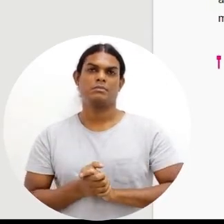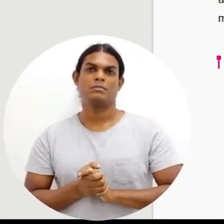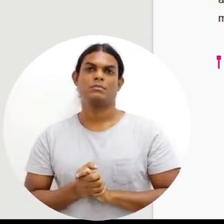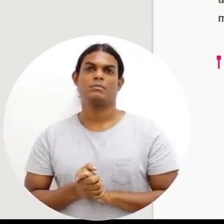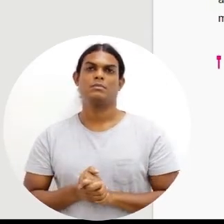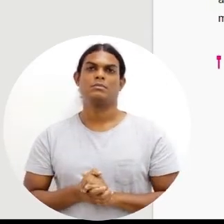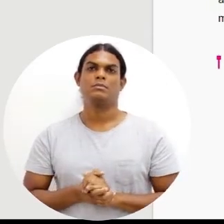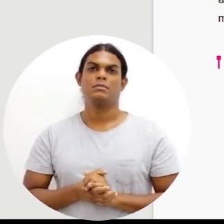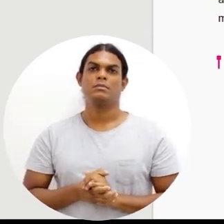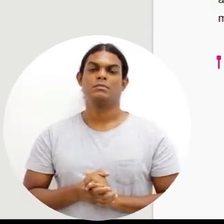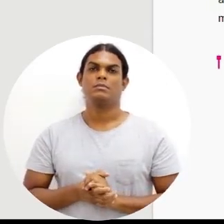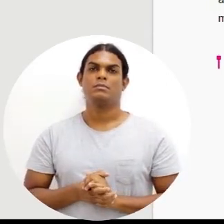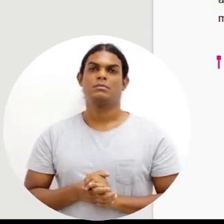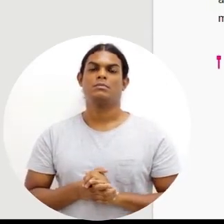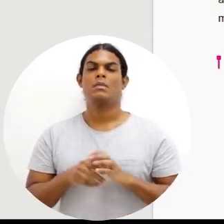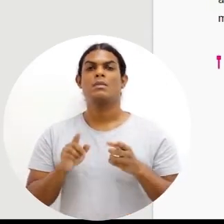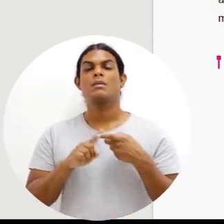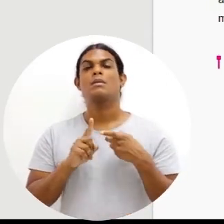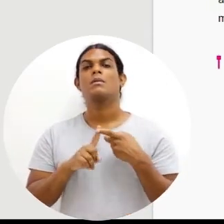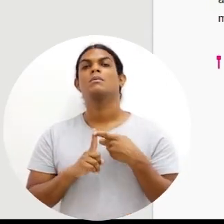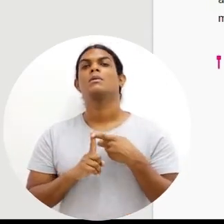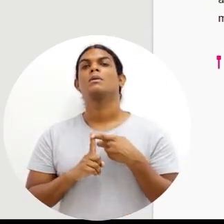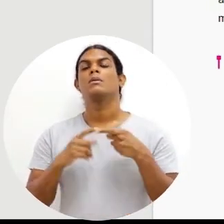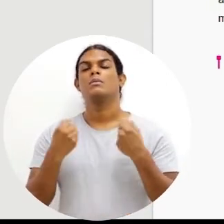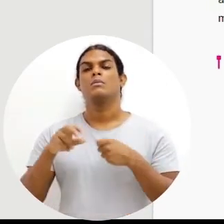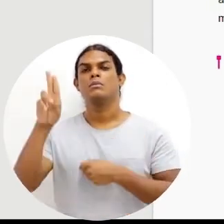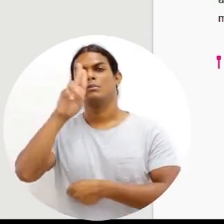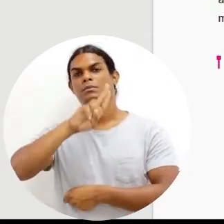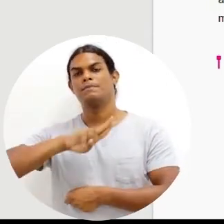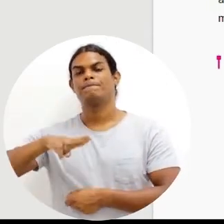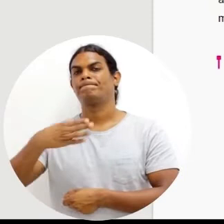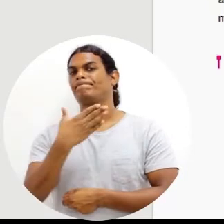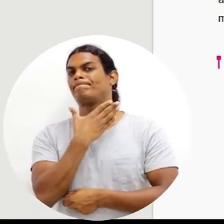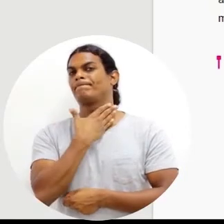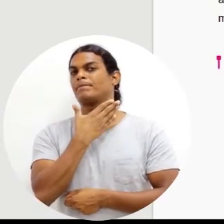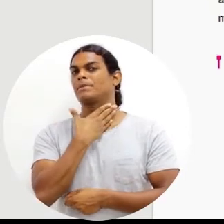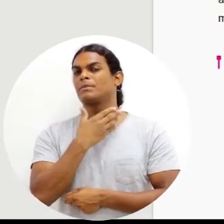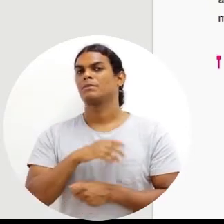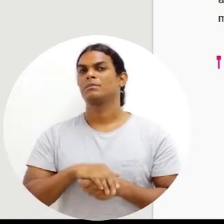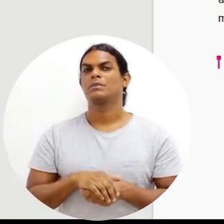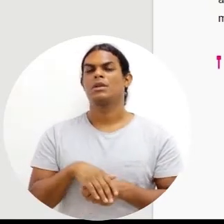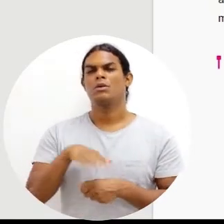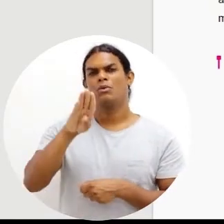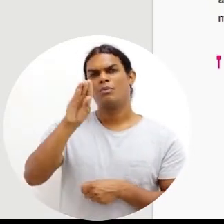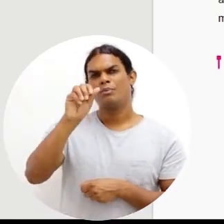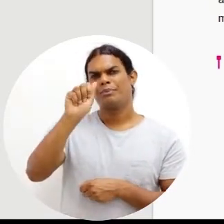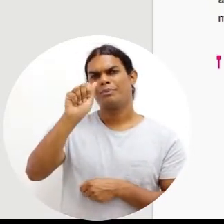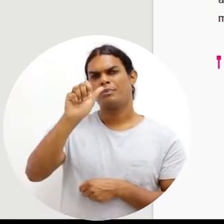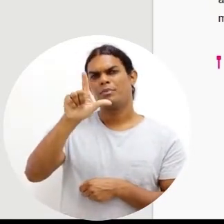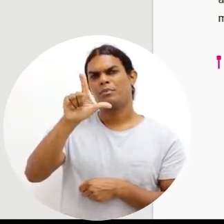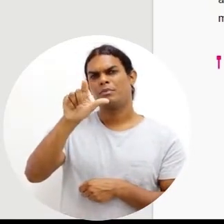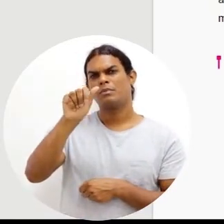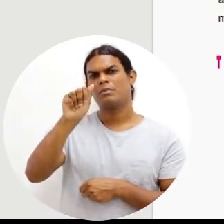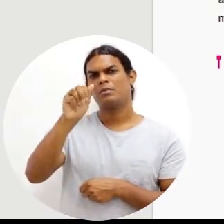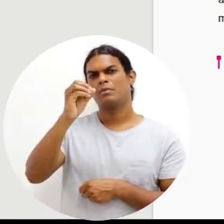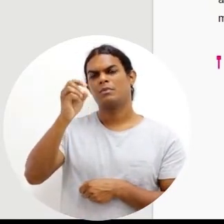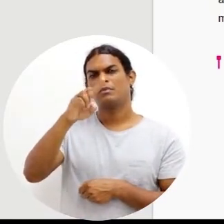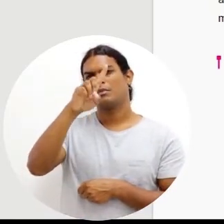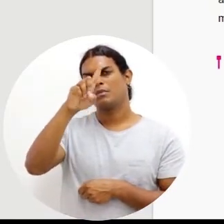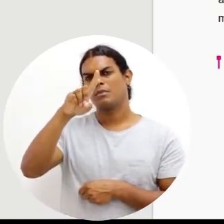possam ver que existe a ferramenta chat onde vocês podem se comunicar, que é esse balãozinho ao lado da foto. E aí eu vou falar com ela